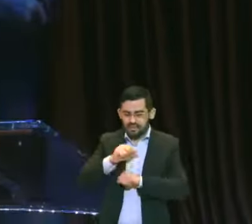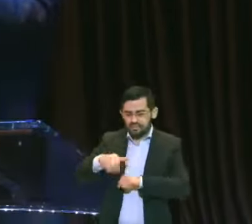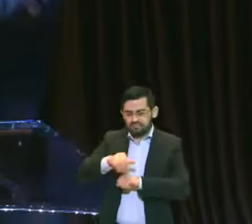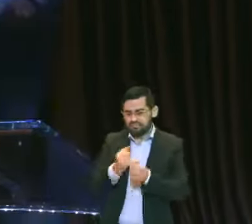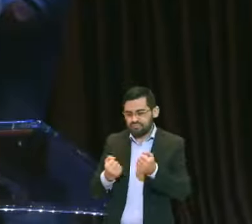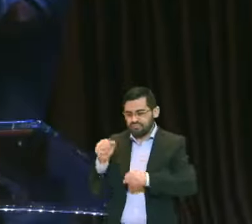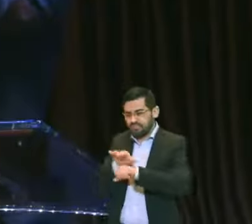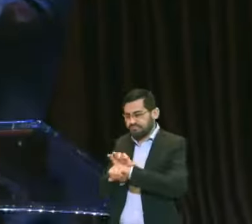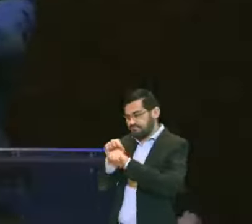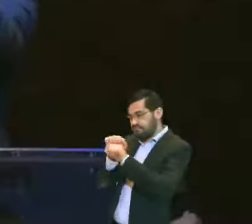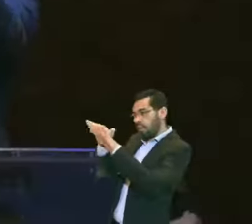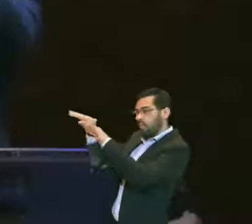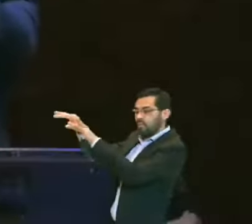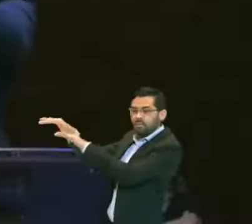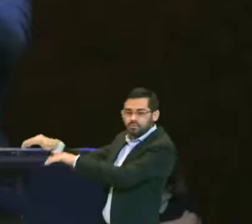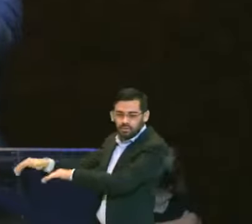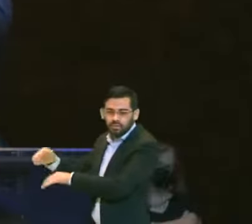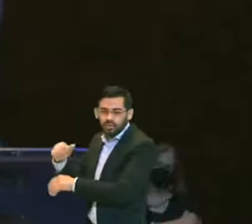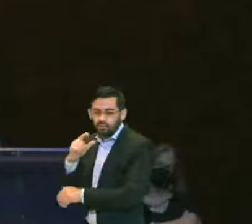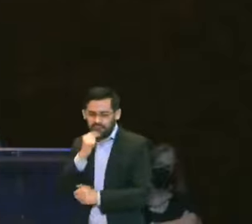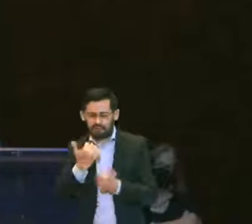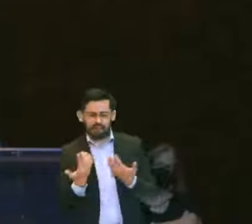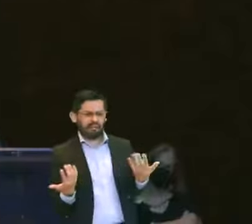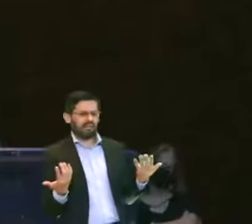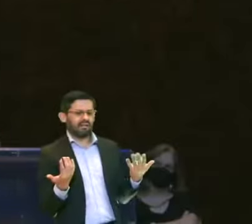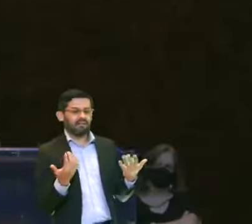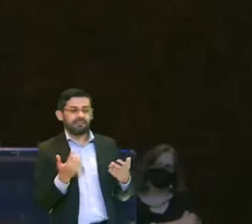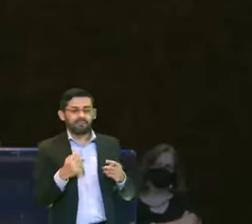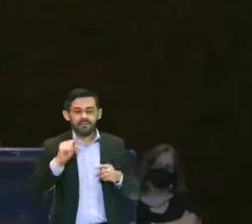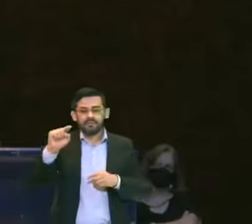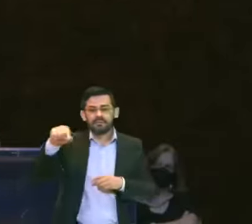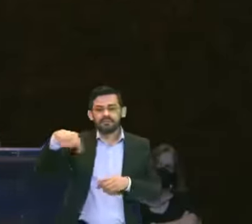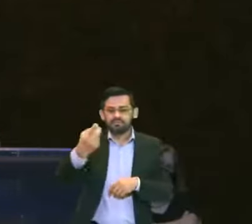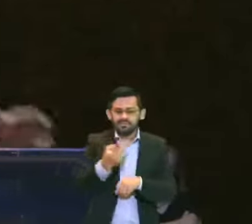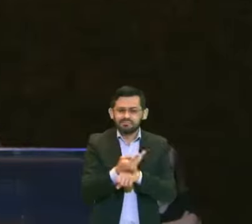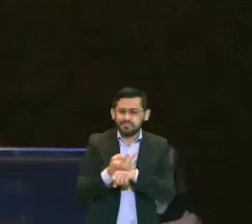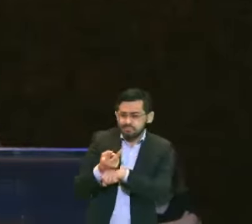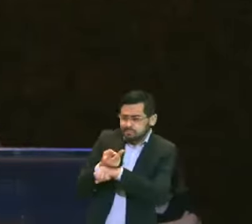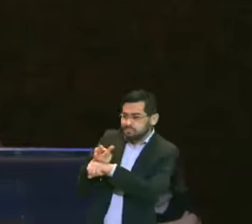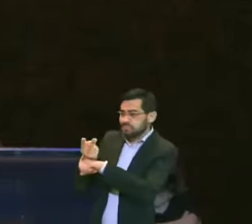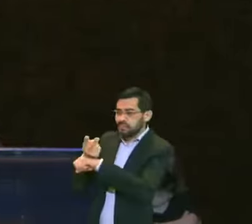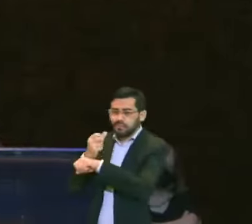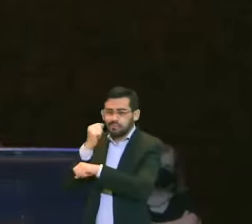E ela quis encontrar aquela menina, e atrás daquela menina depois, e nunca achou.